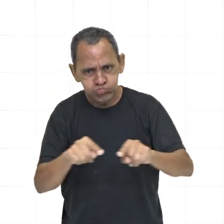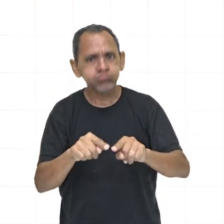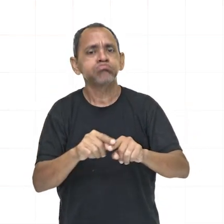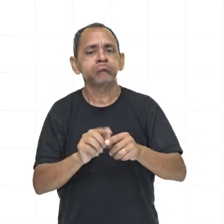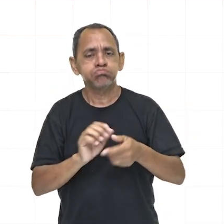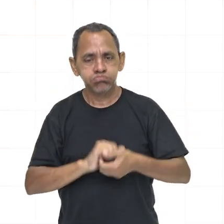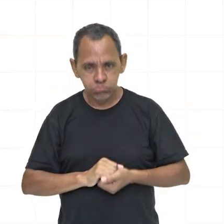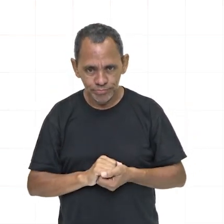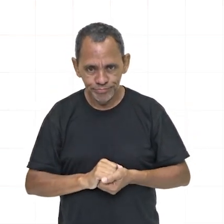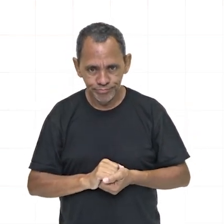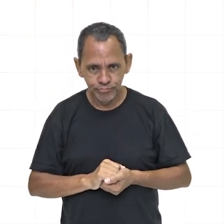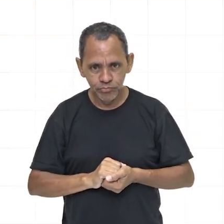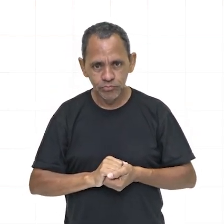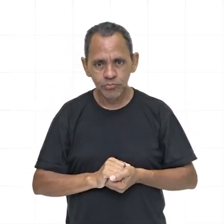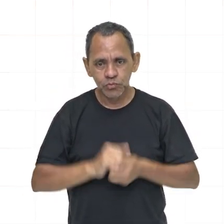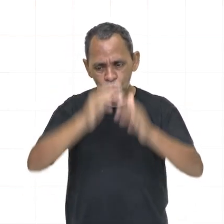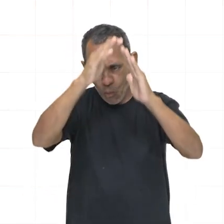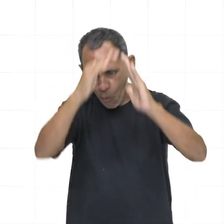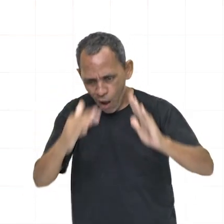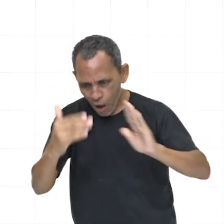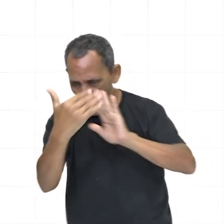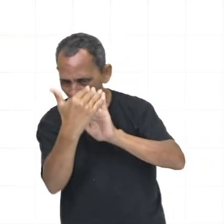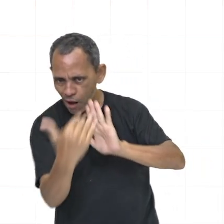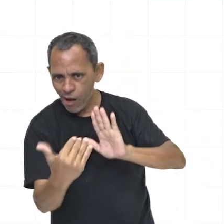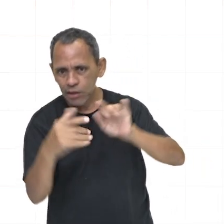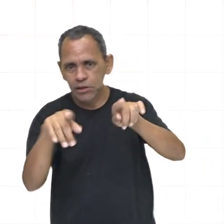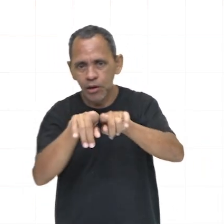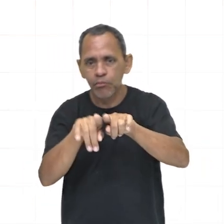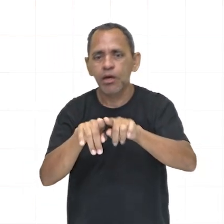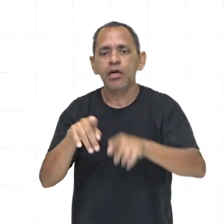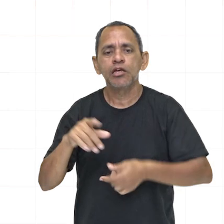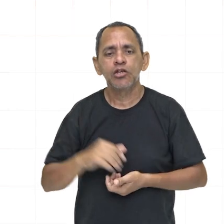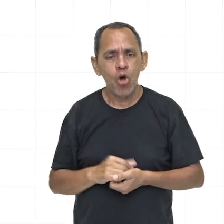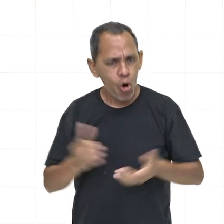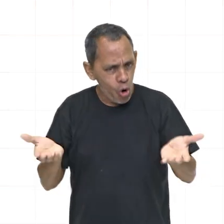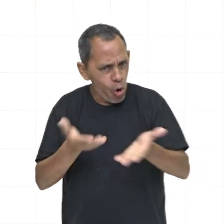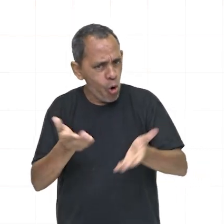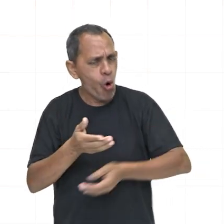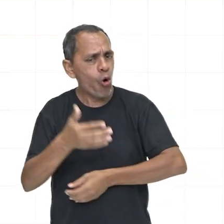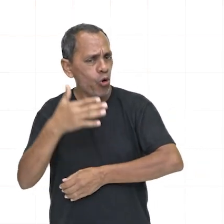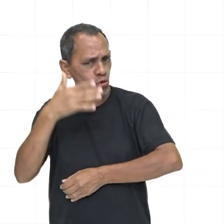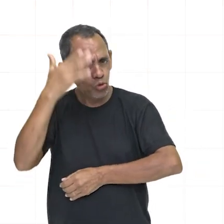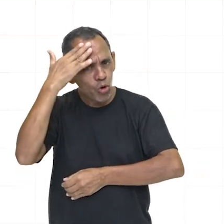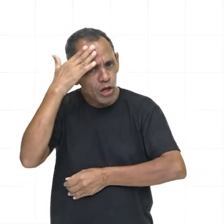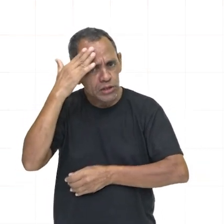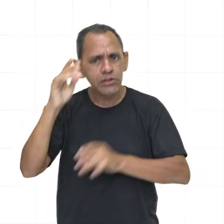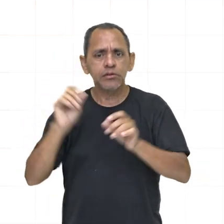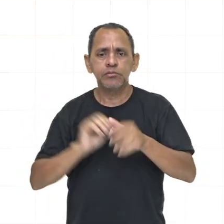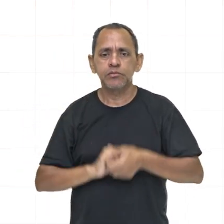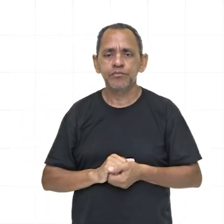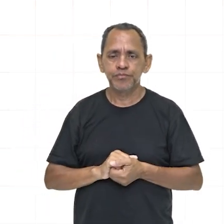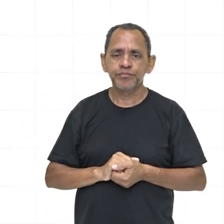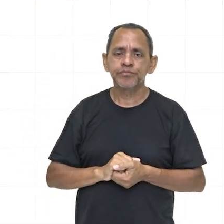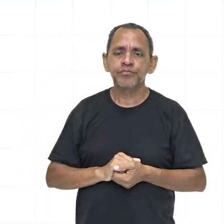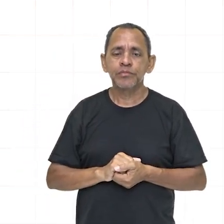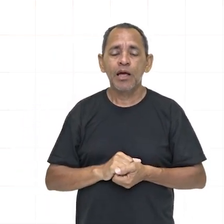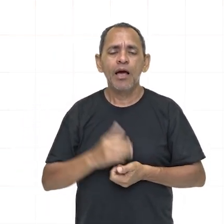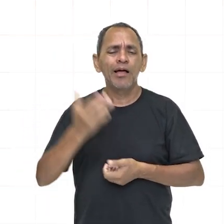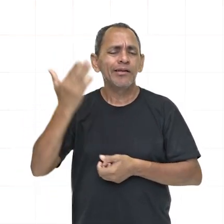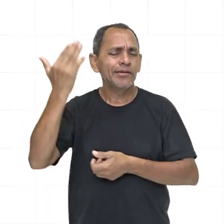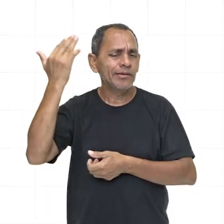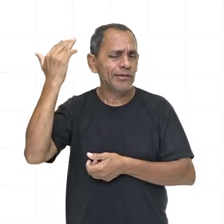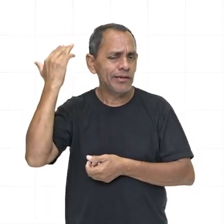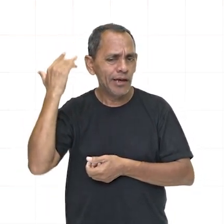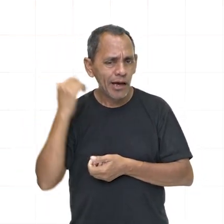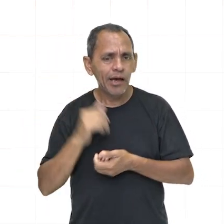e se a gente for pensar, né, hoje em dia a gente conhece essas pirâmides de uma forma, mas há muito tempo atrás provavelmente elas estivessem